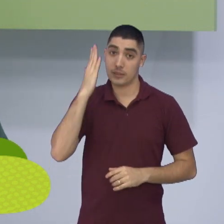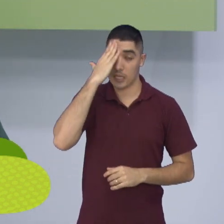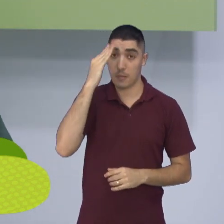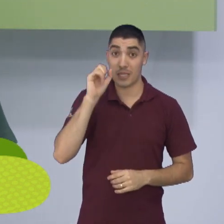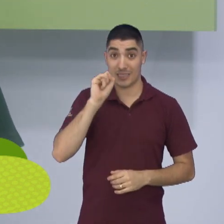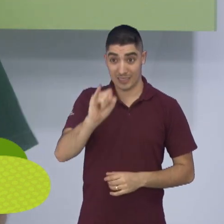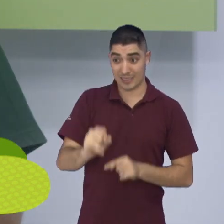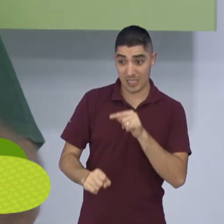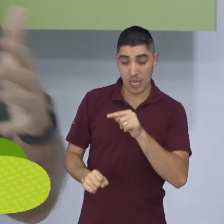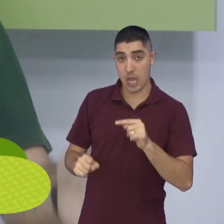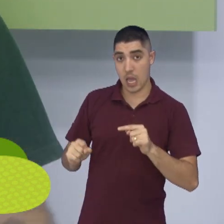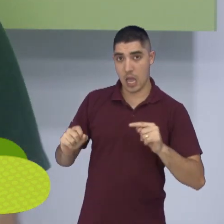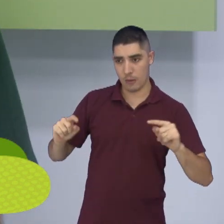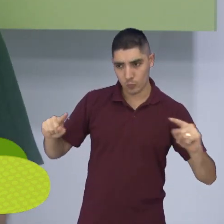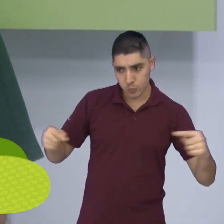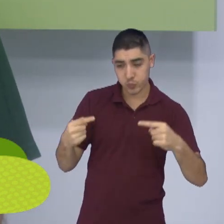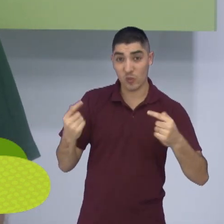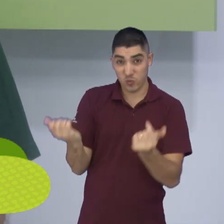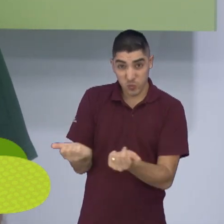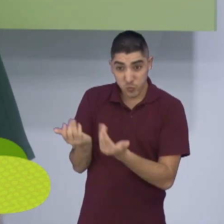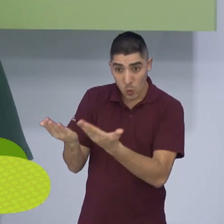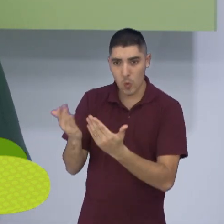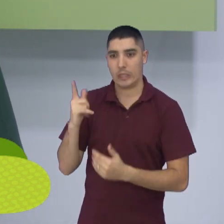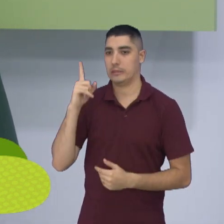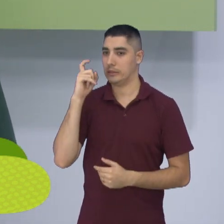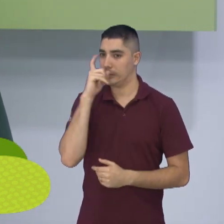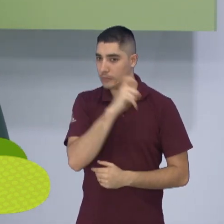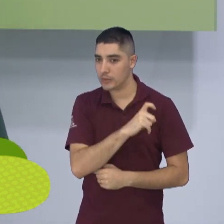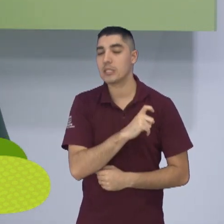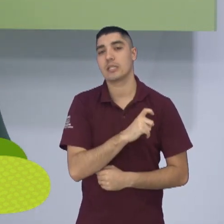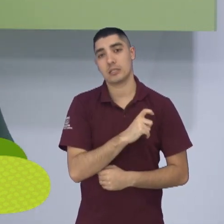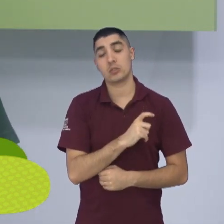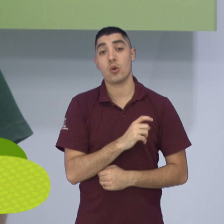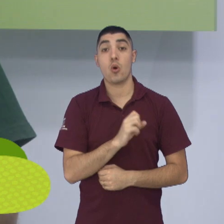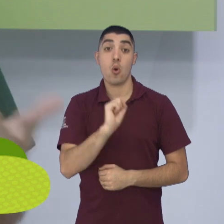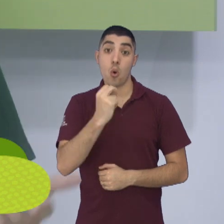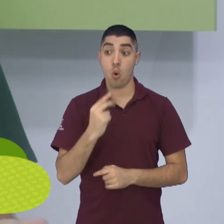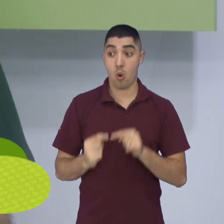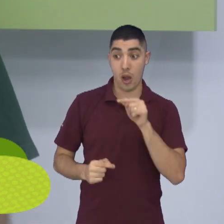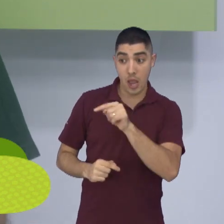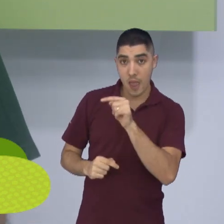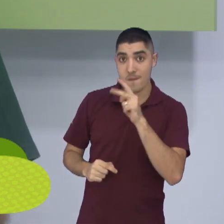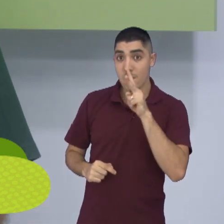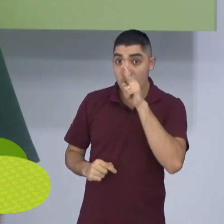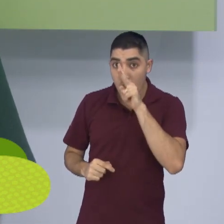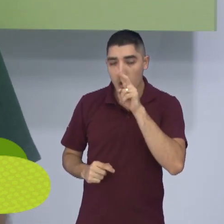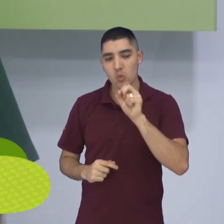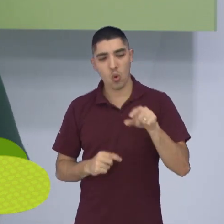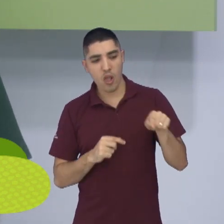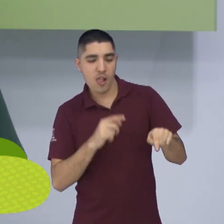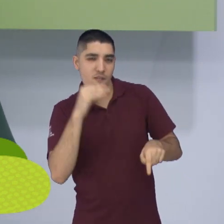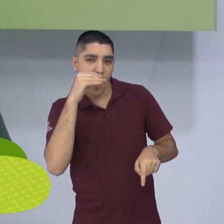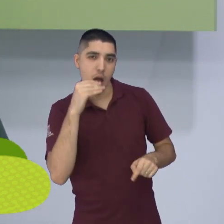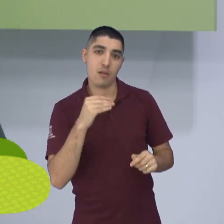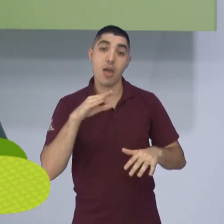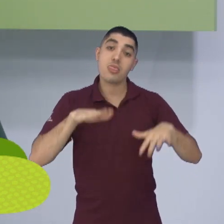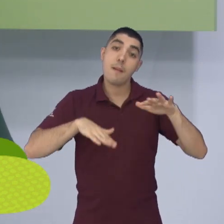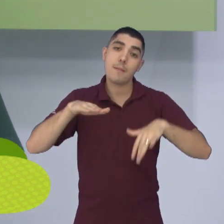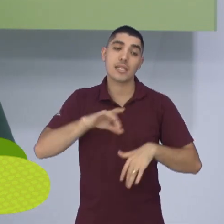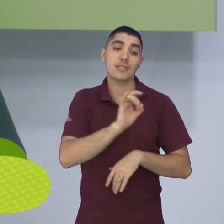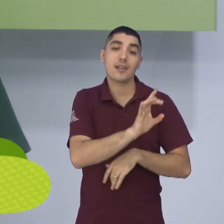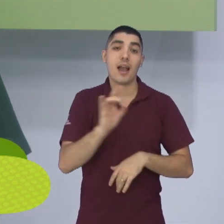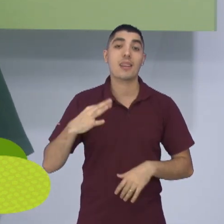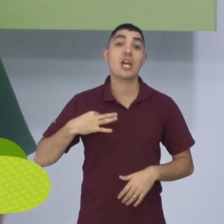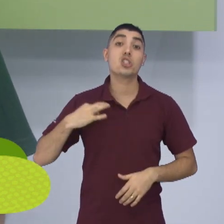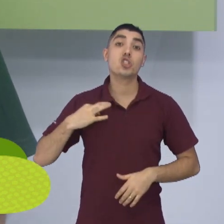adversário fora de casa, se é uma briga direto, se é um adversário um pouco mais forte ou um pouco mais fraco, enfim, vai depender aí de cada adversário